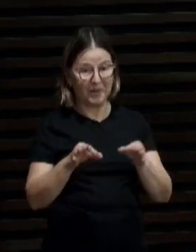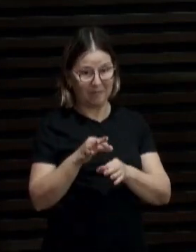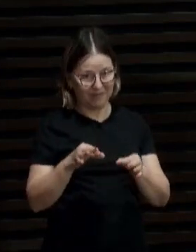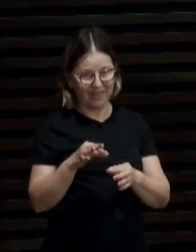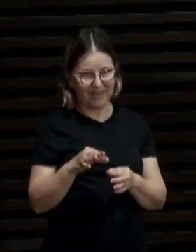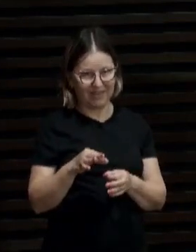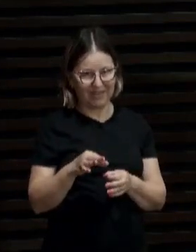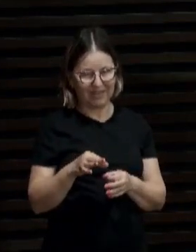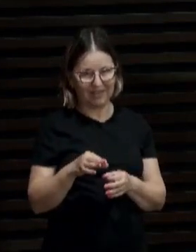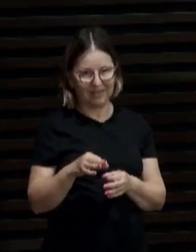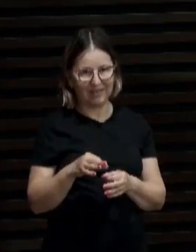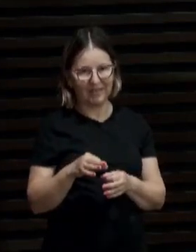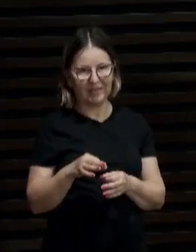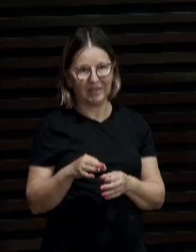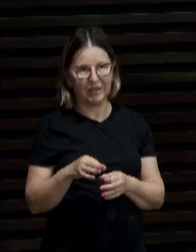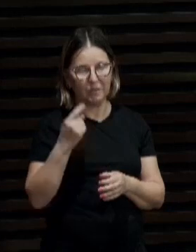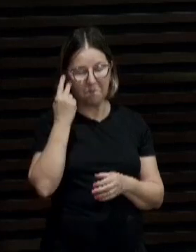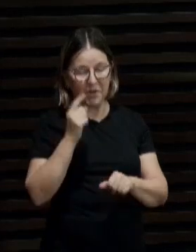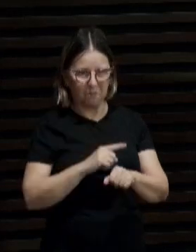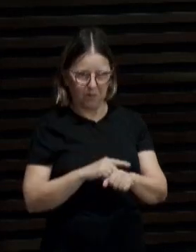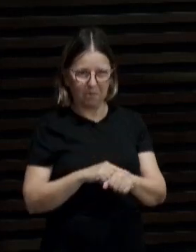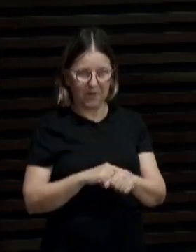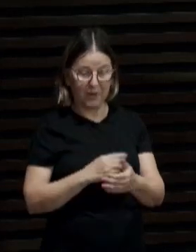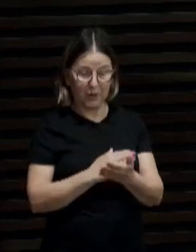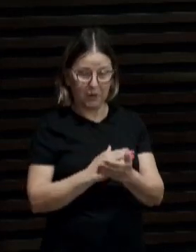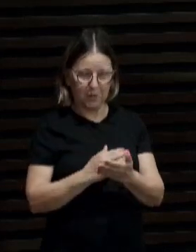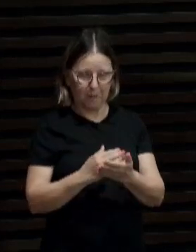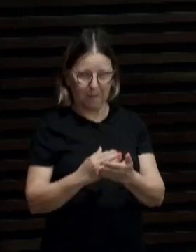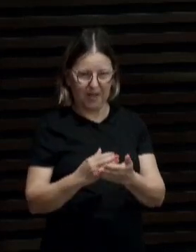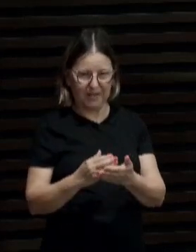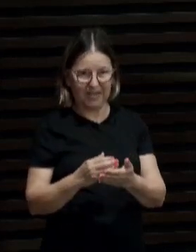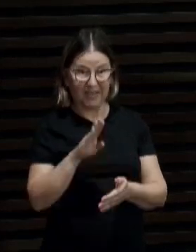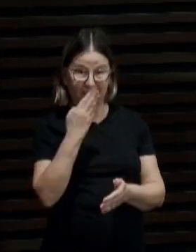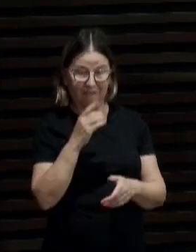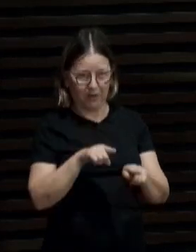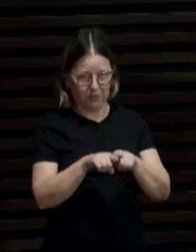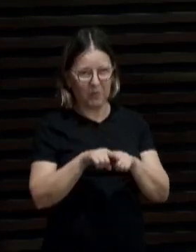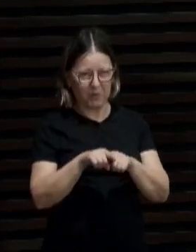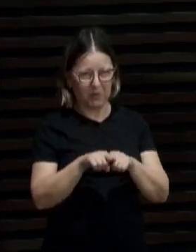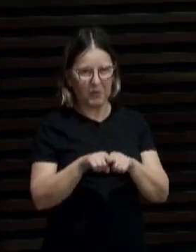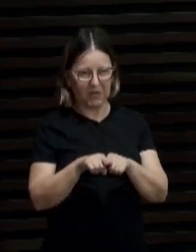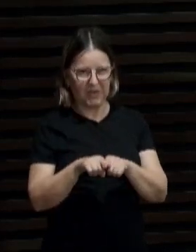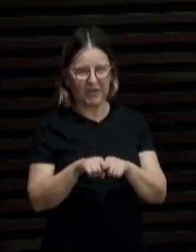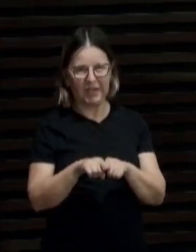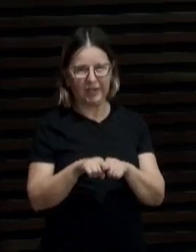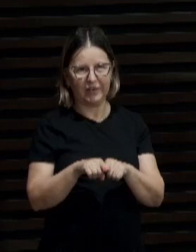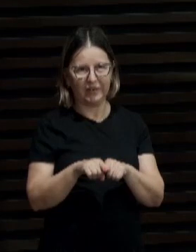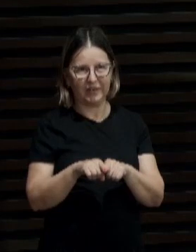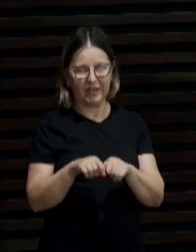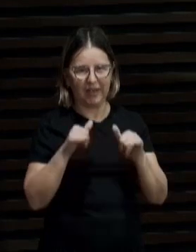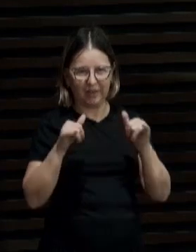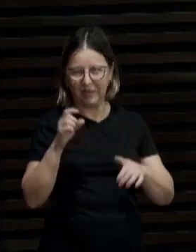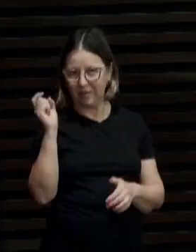aqueles hereges que Paulo disse, eles barrassem. E nós vimos lá na carta de Jesus